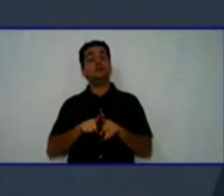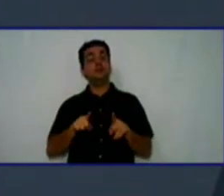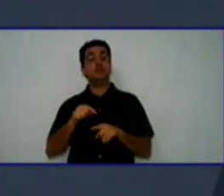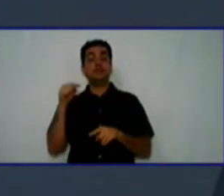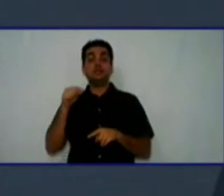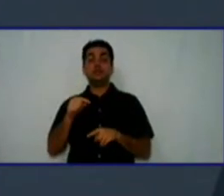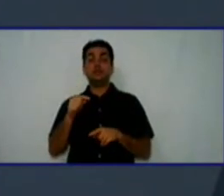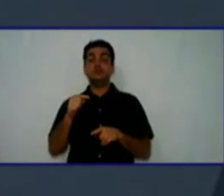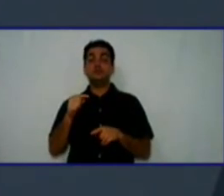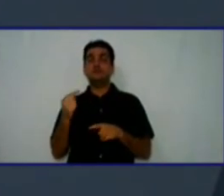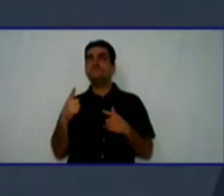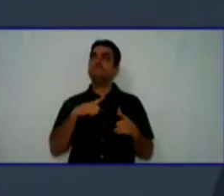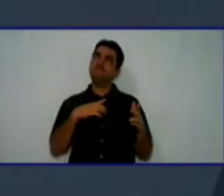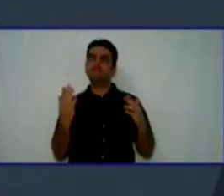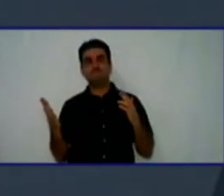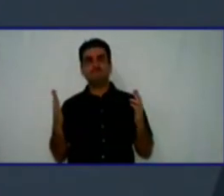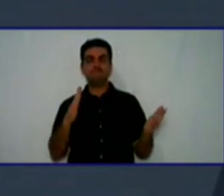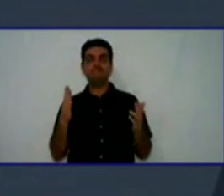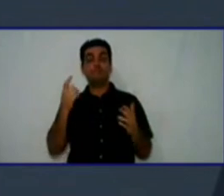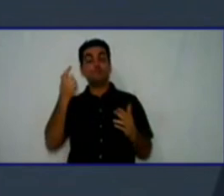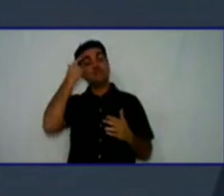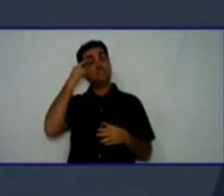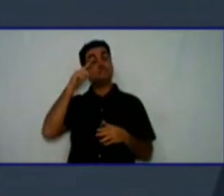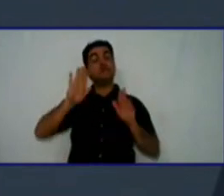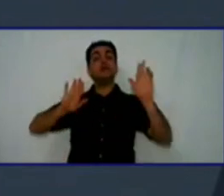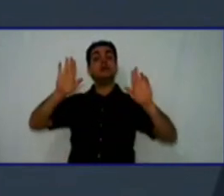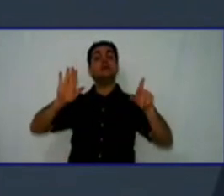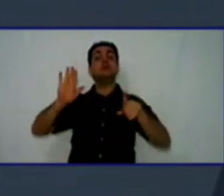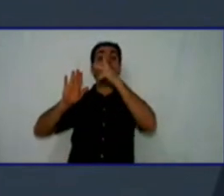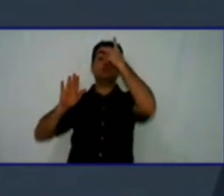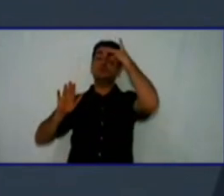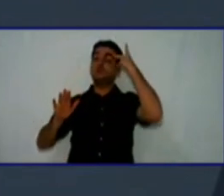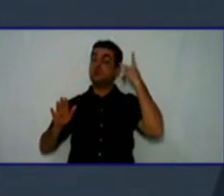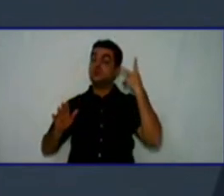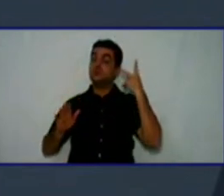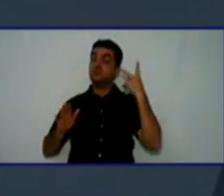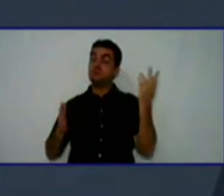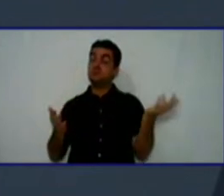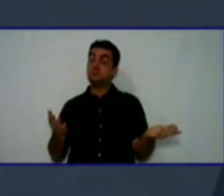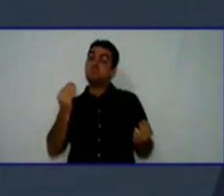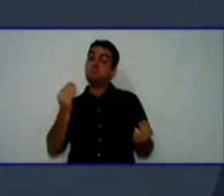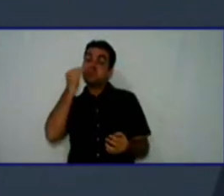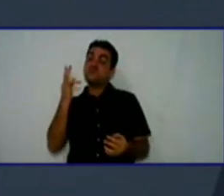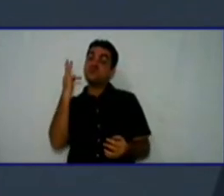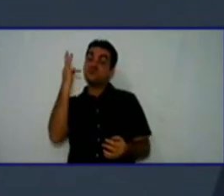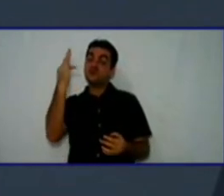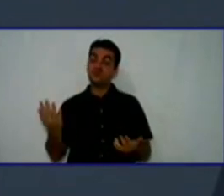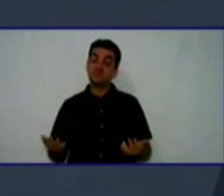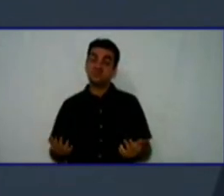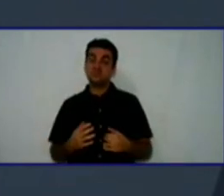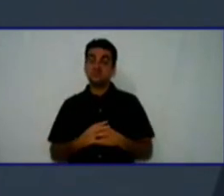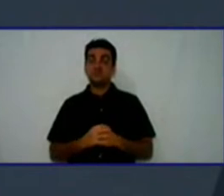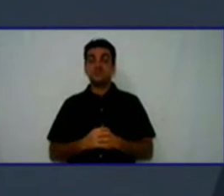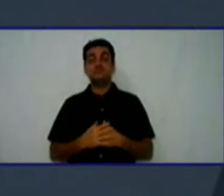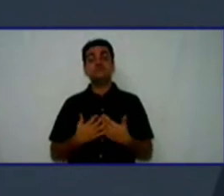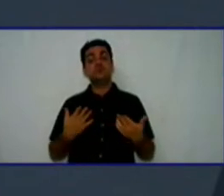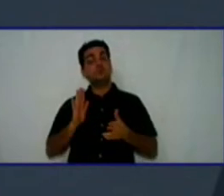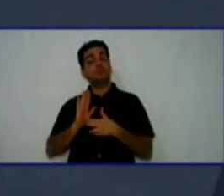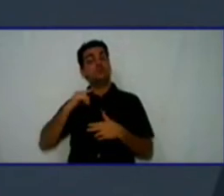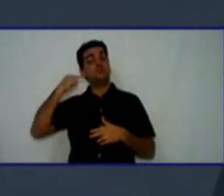forma dissimulada, a candidatura, mesmo que apenas postulada, a ação política que se